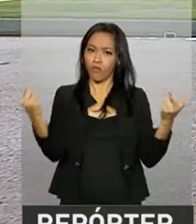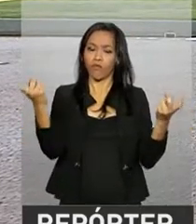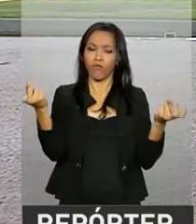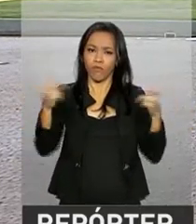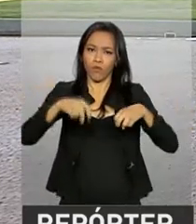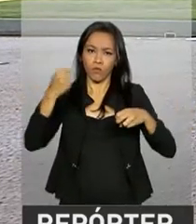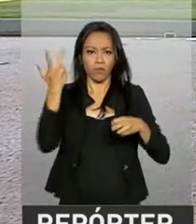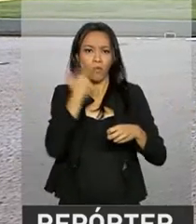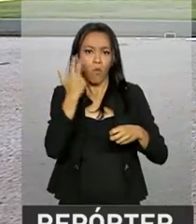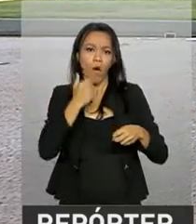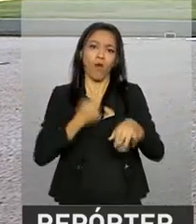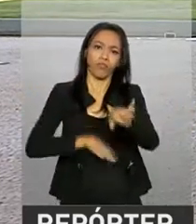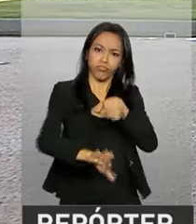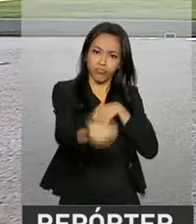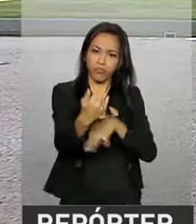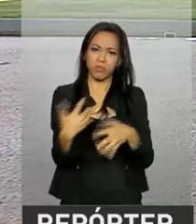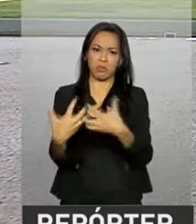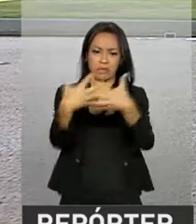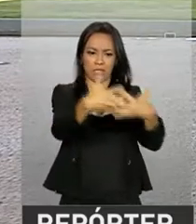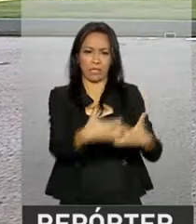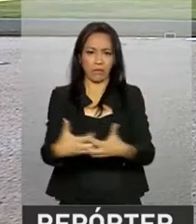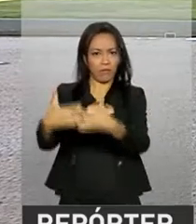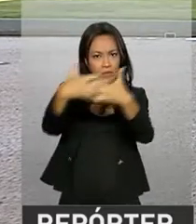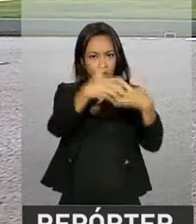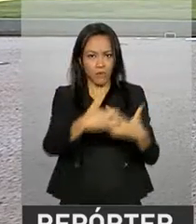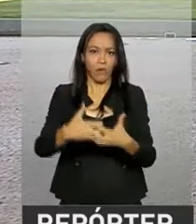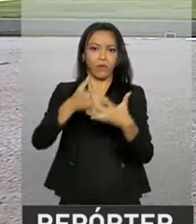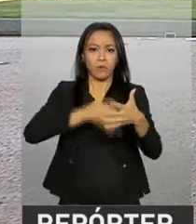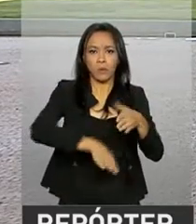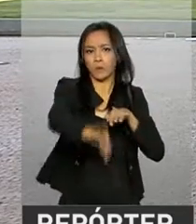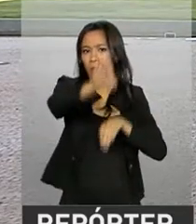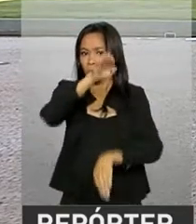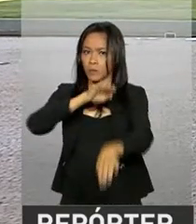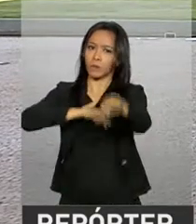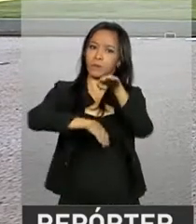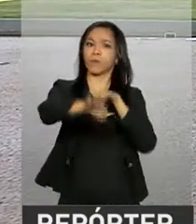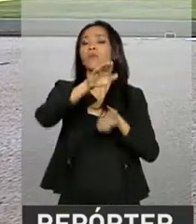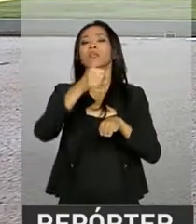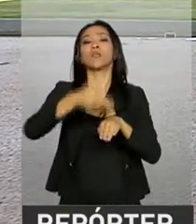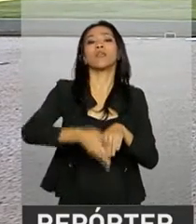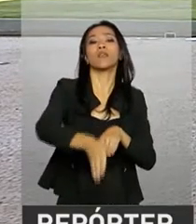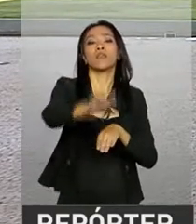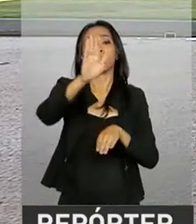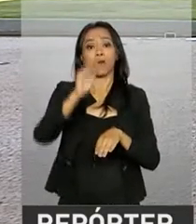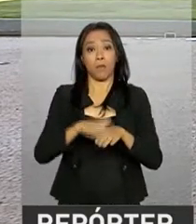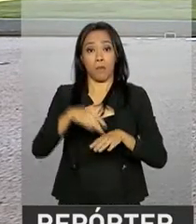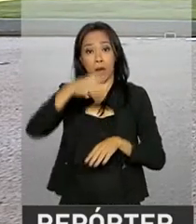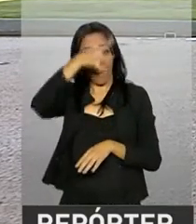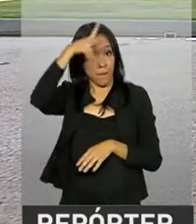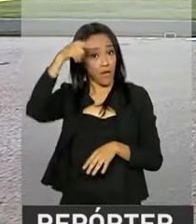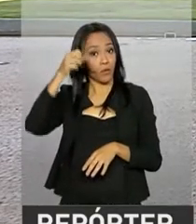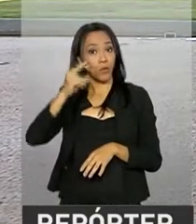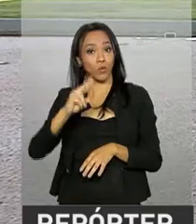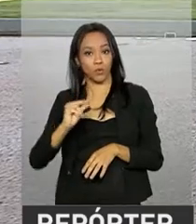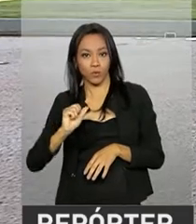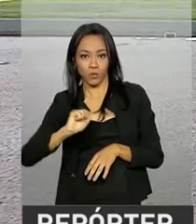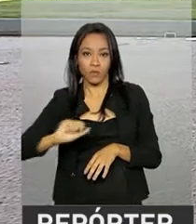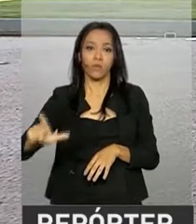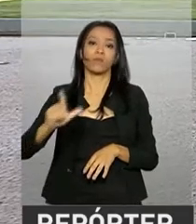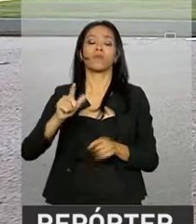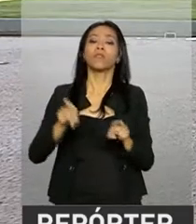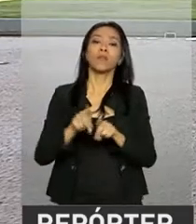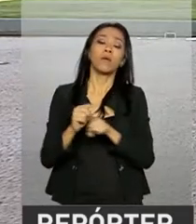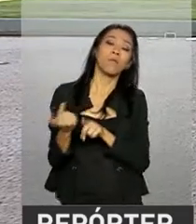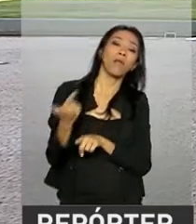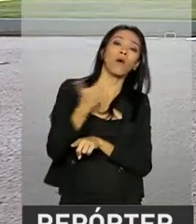das carretas, foi normalizado e tanto os caminhoneiros que seguiam rumo ao sul, rumo a Mato Grosso, quanto os que se dirigiam para